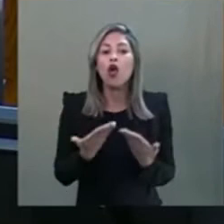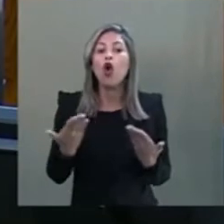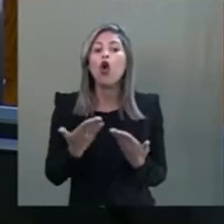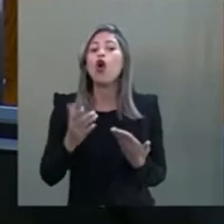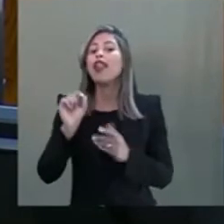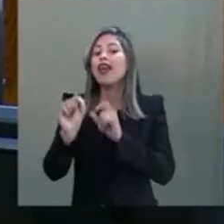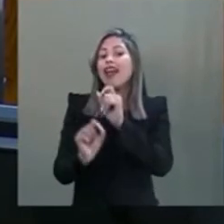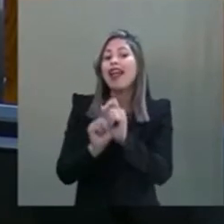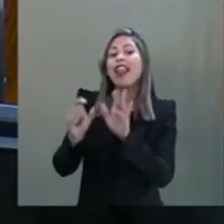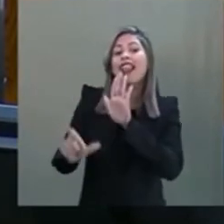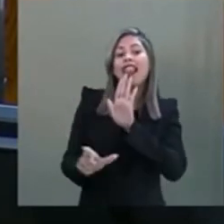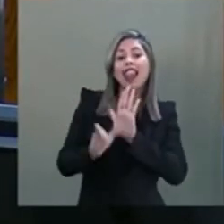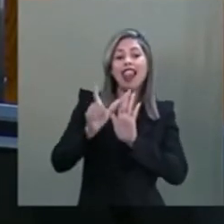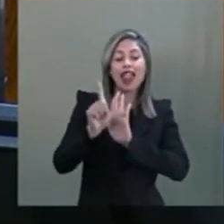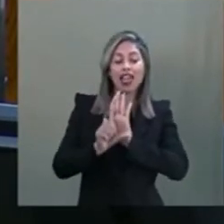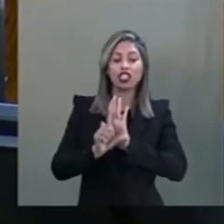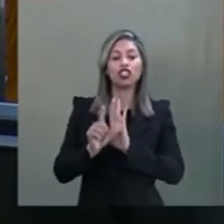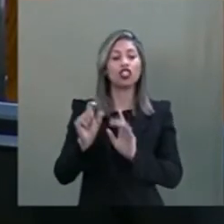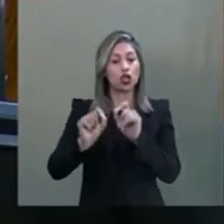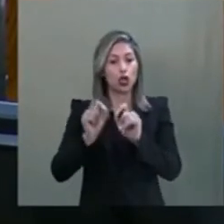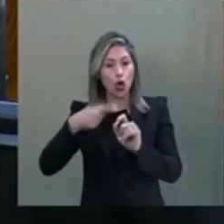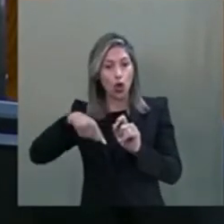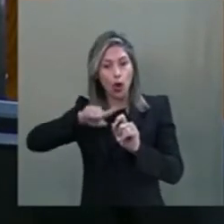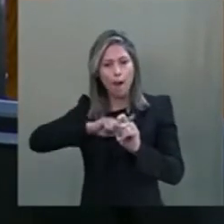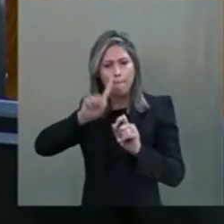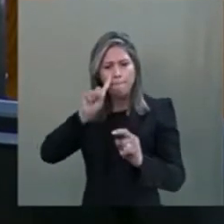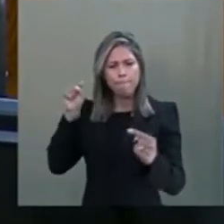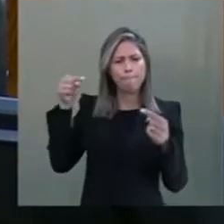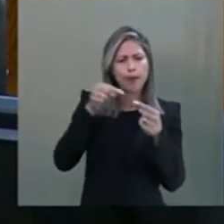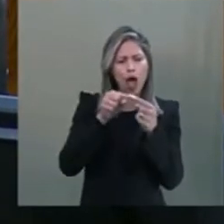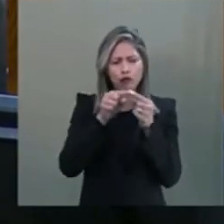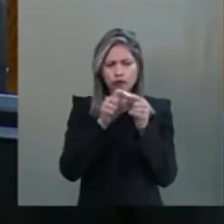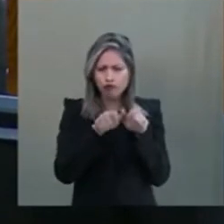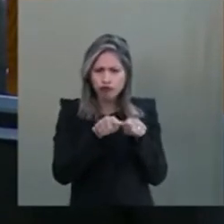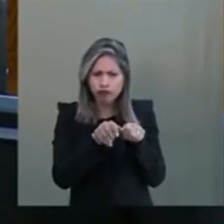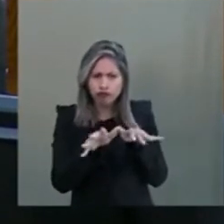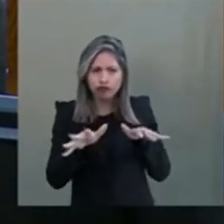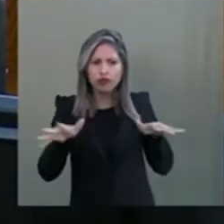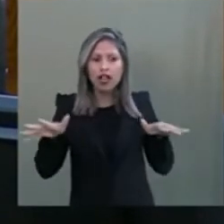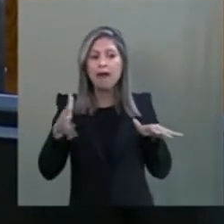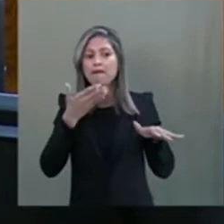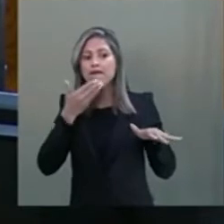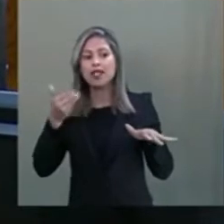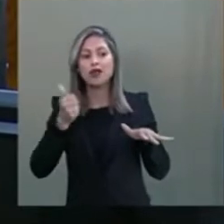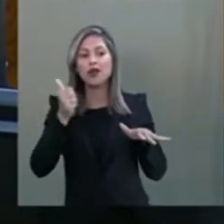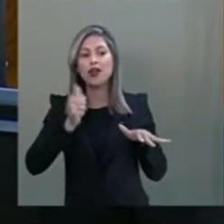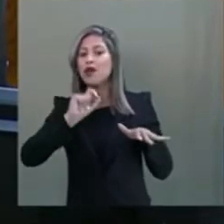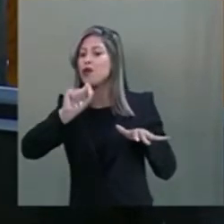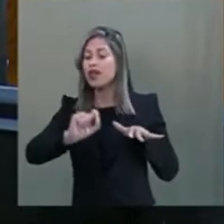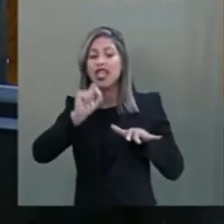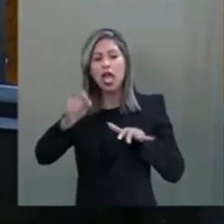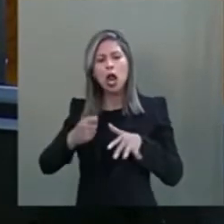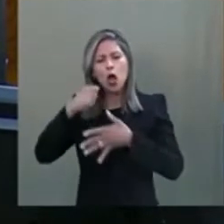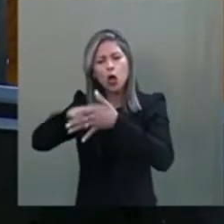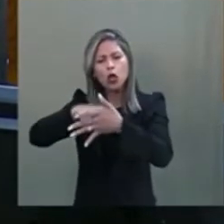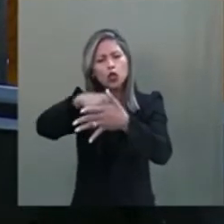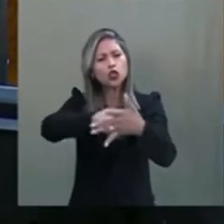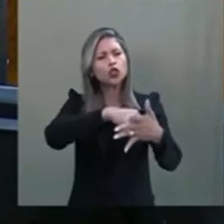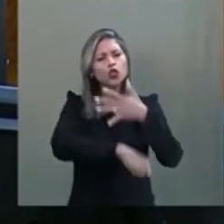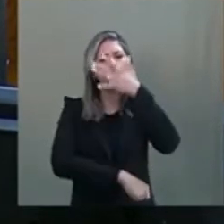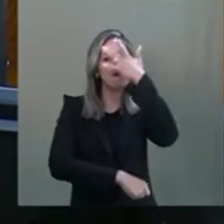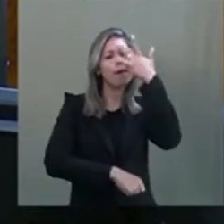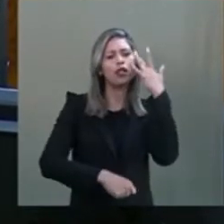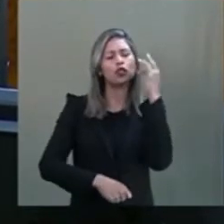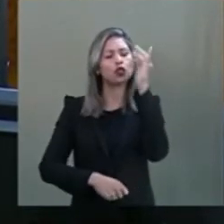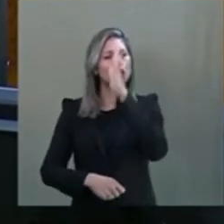pela tendência de expansão e consolidação de prerrogativas cidadãs.